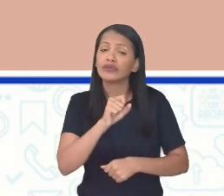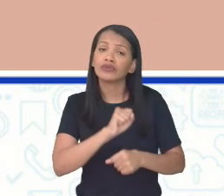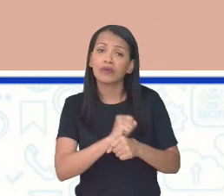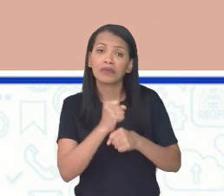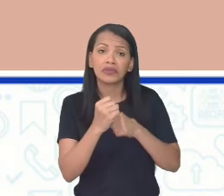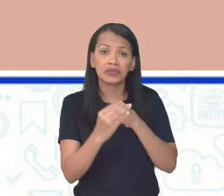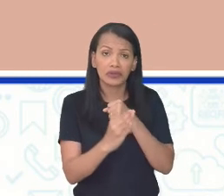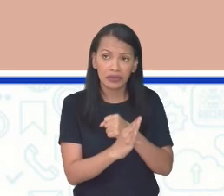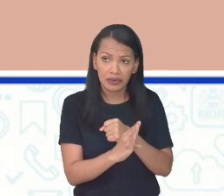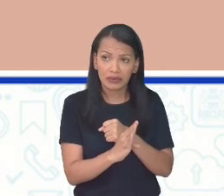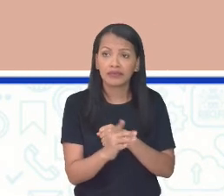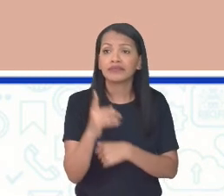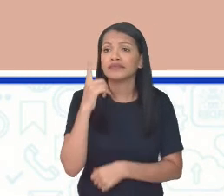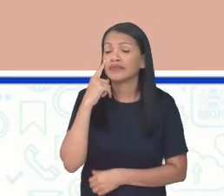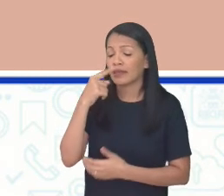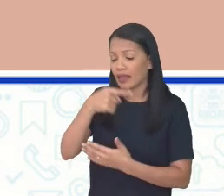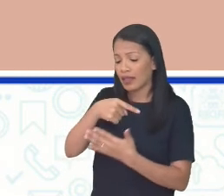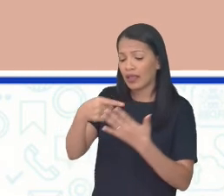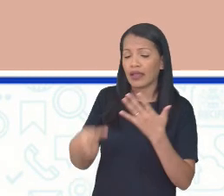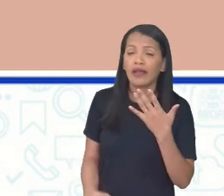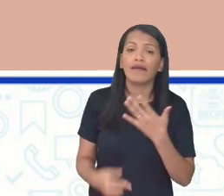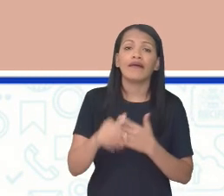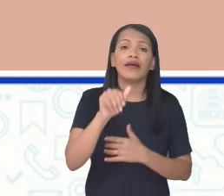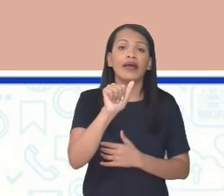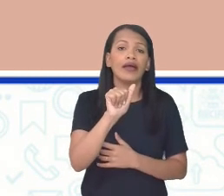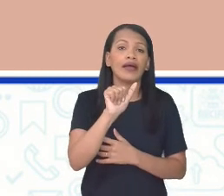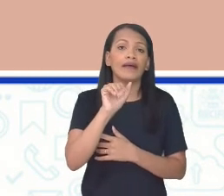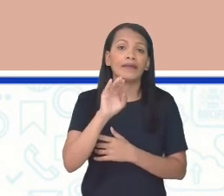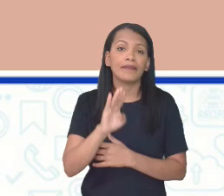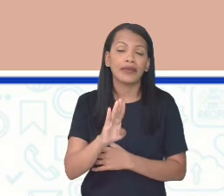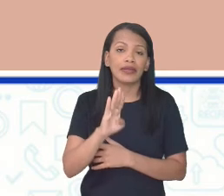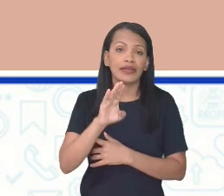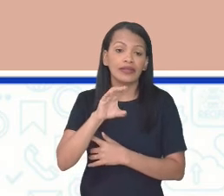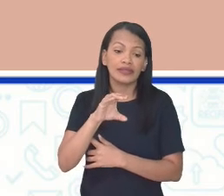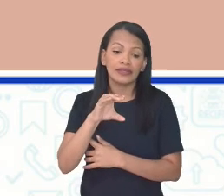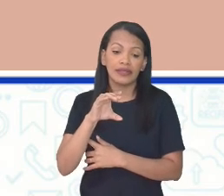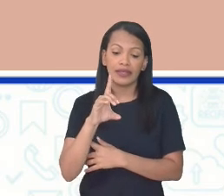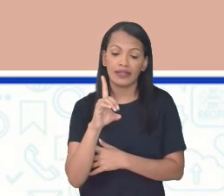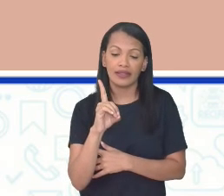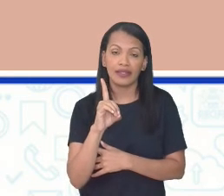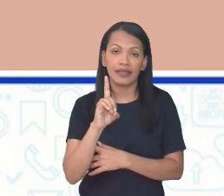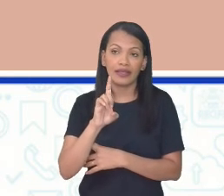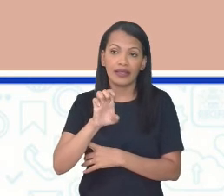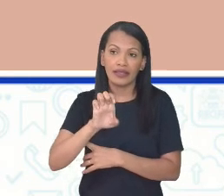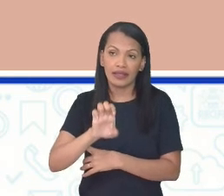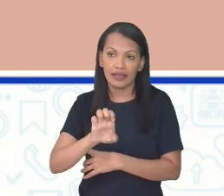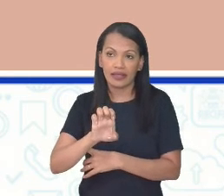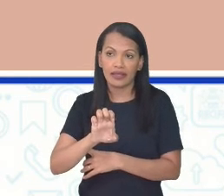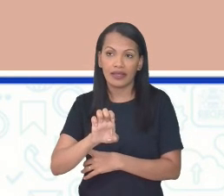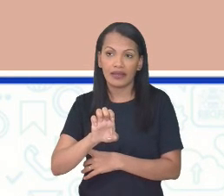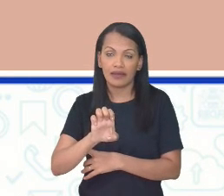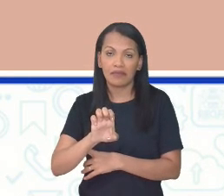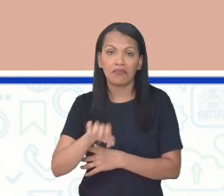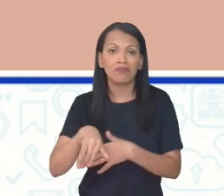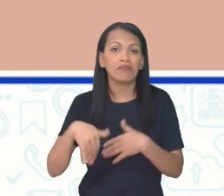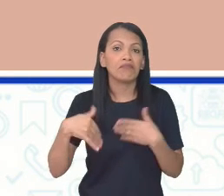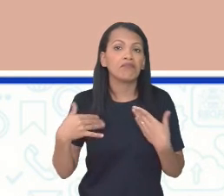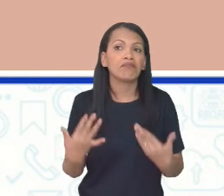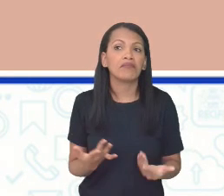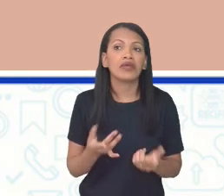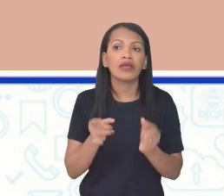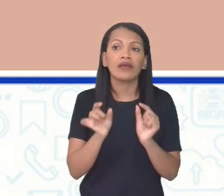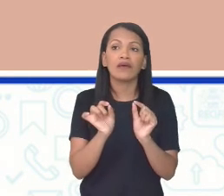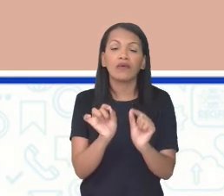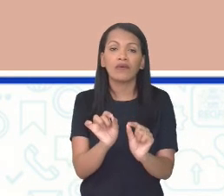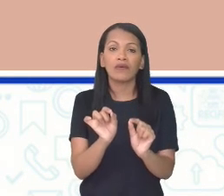como parônimos, sinônimos, antônimos, homônimos ou são polissêmicos?